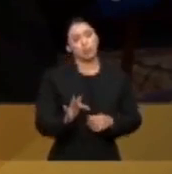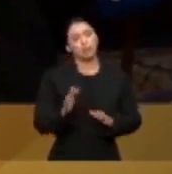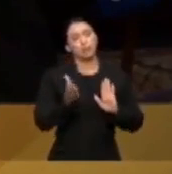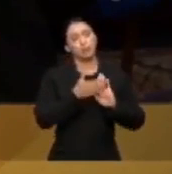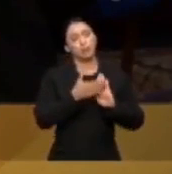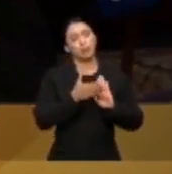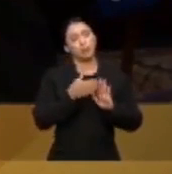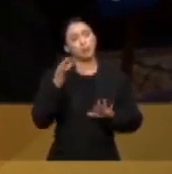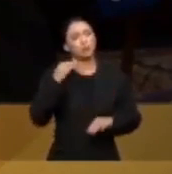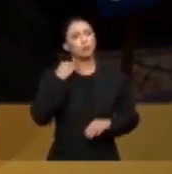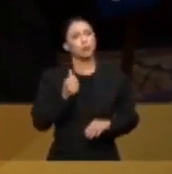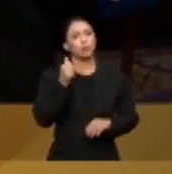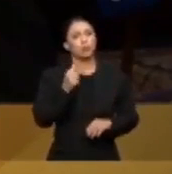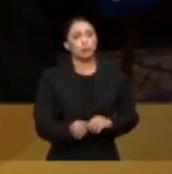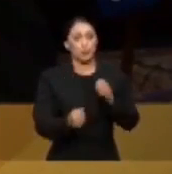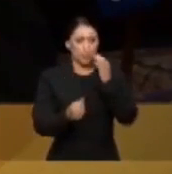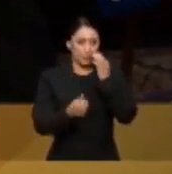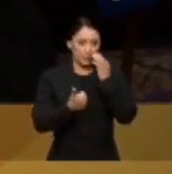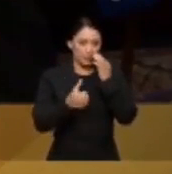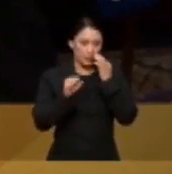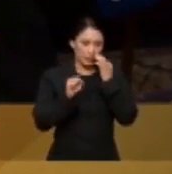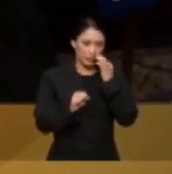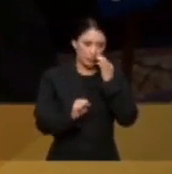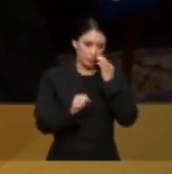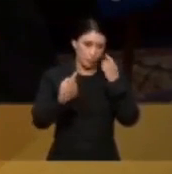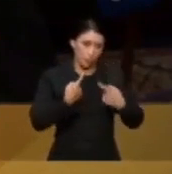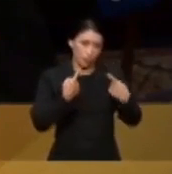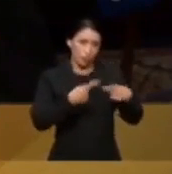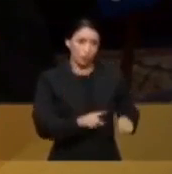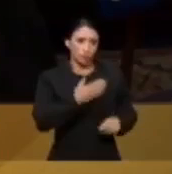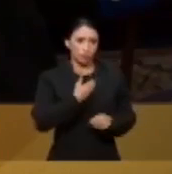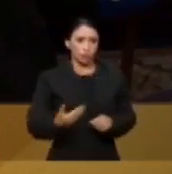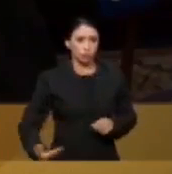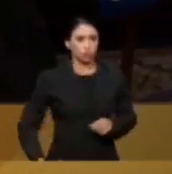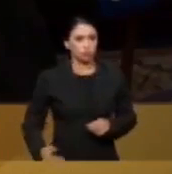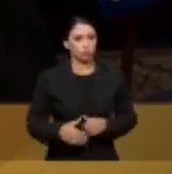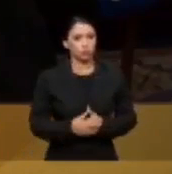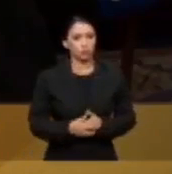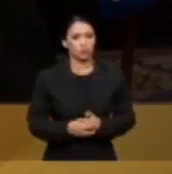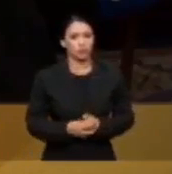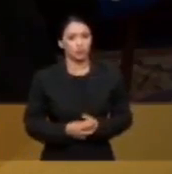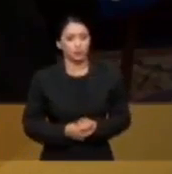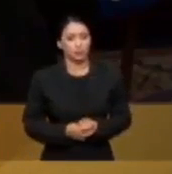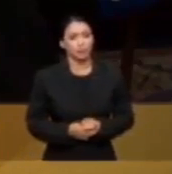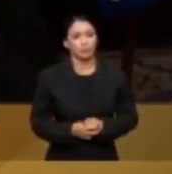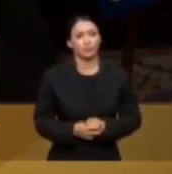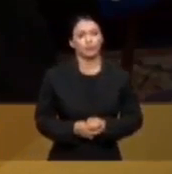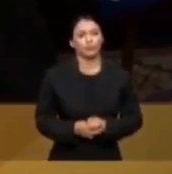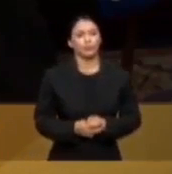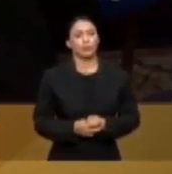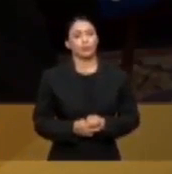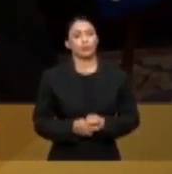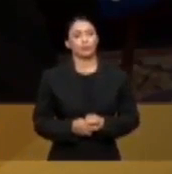Associação dos Magistrados do Trabalho da 18ª Região contra a União, com o objetivo de suspender os efeitos do Conselho Nacional de Justiça.